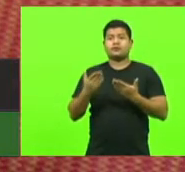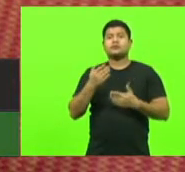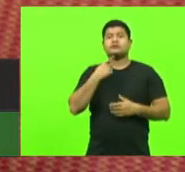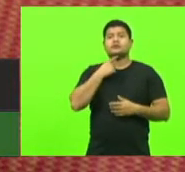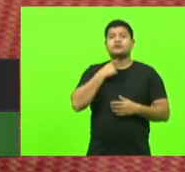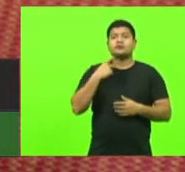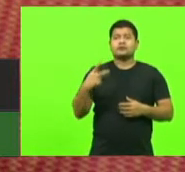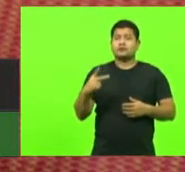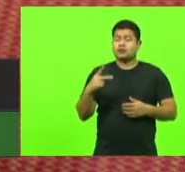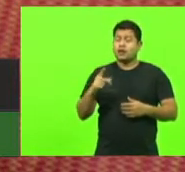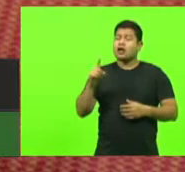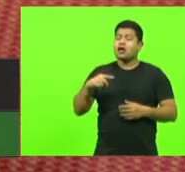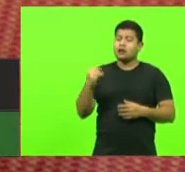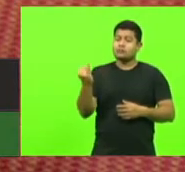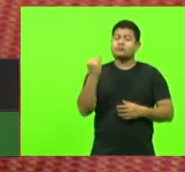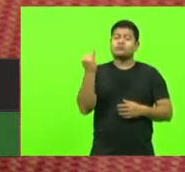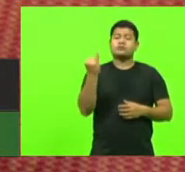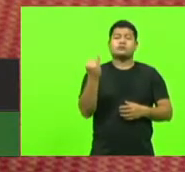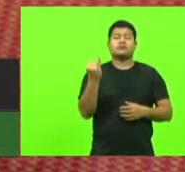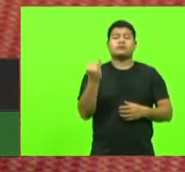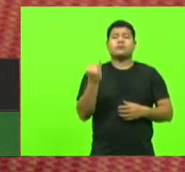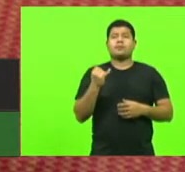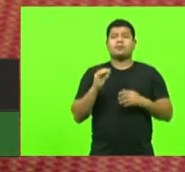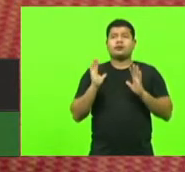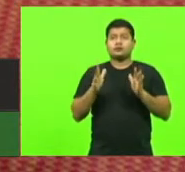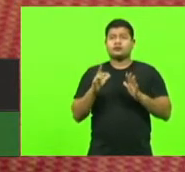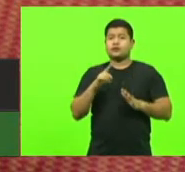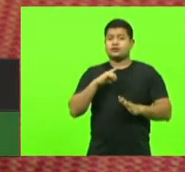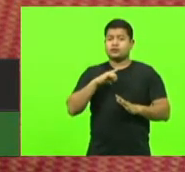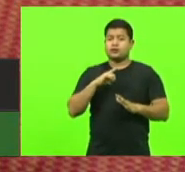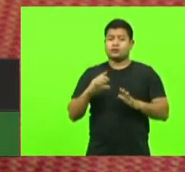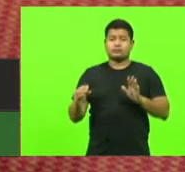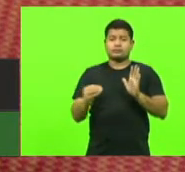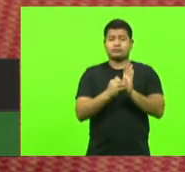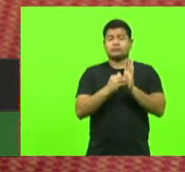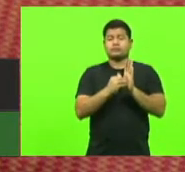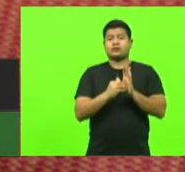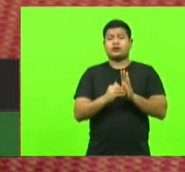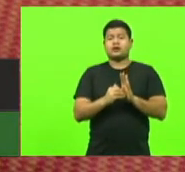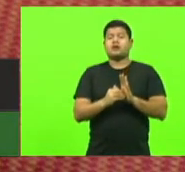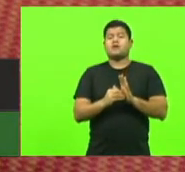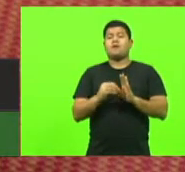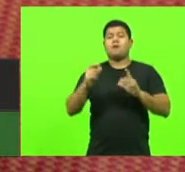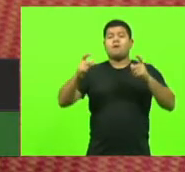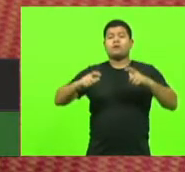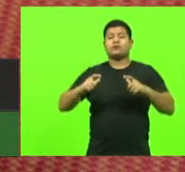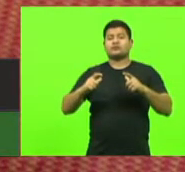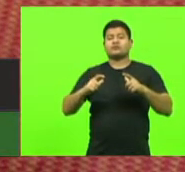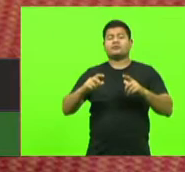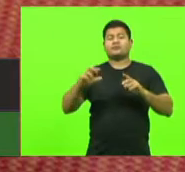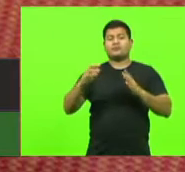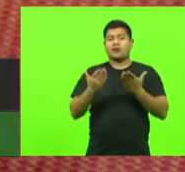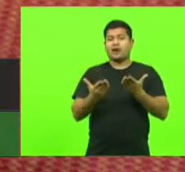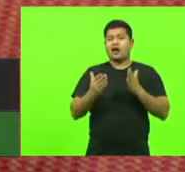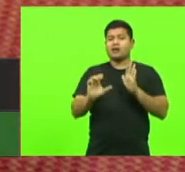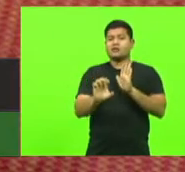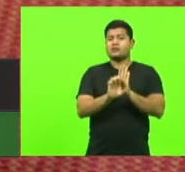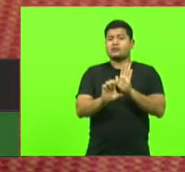que é válida, já está consagrada no Estatuto da Criança e Adolescente